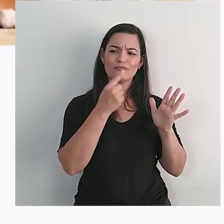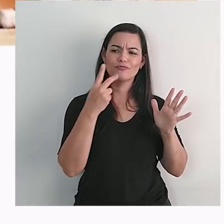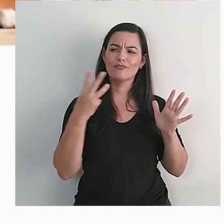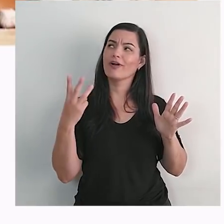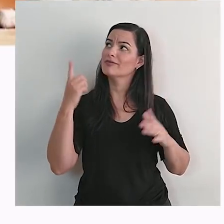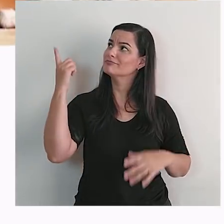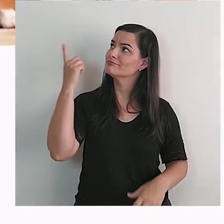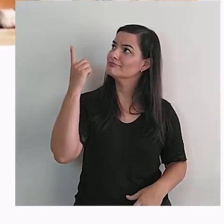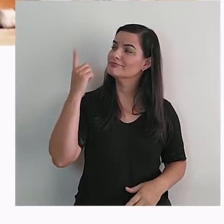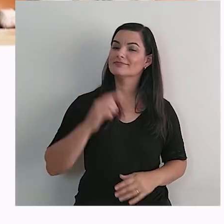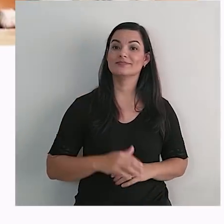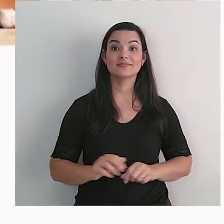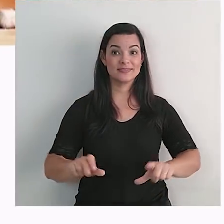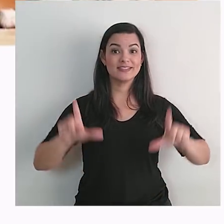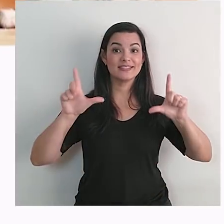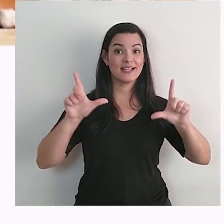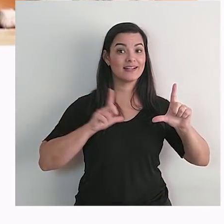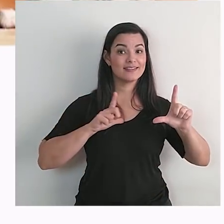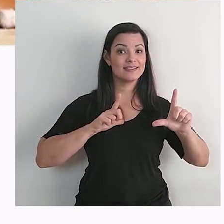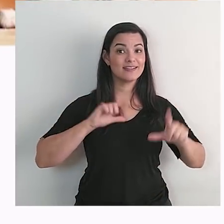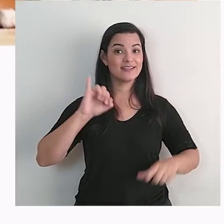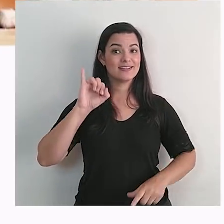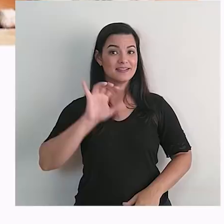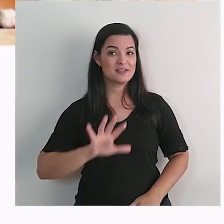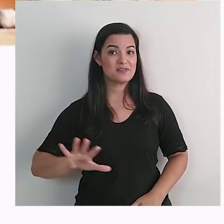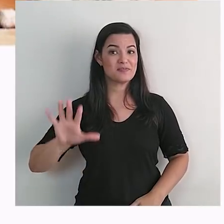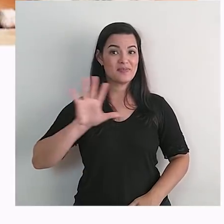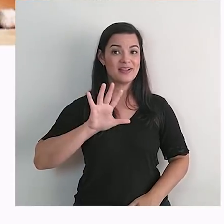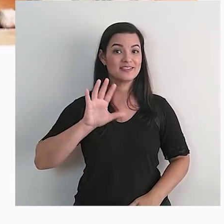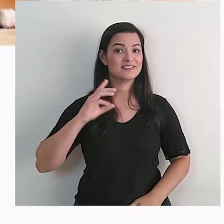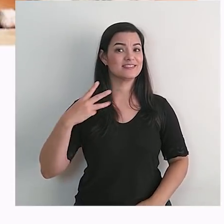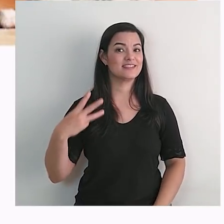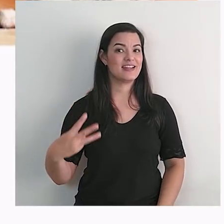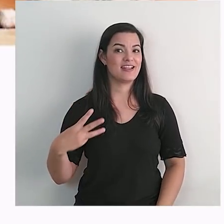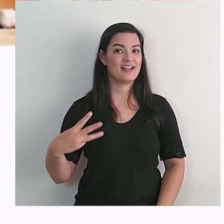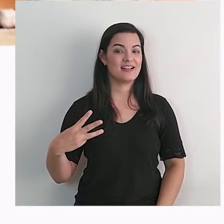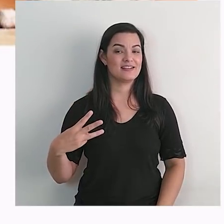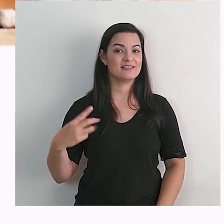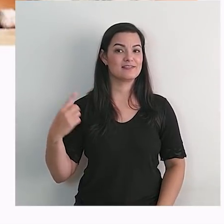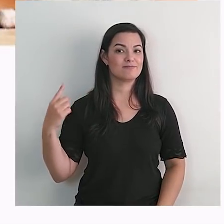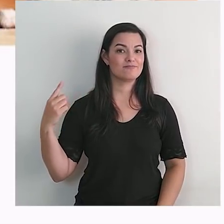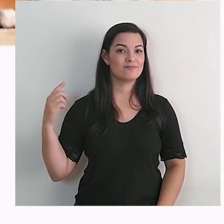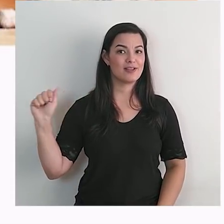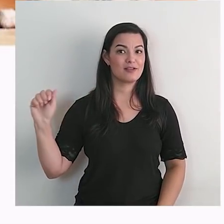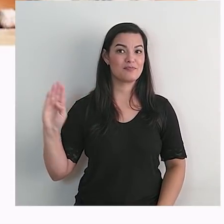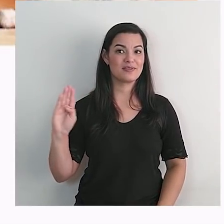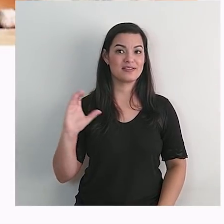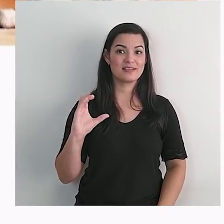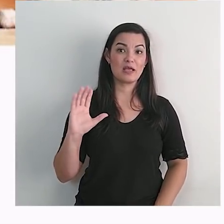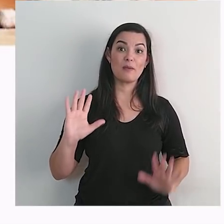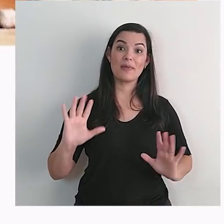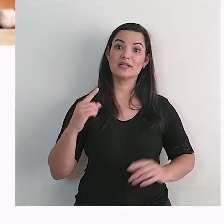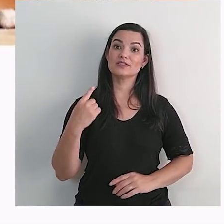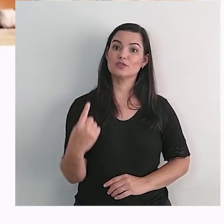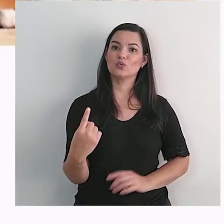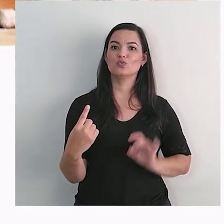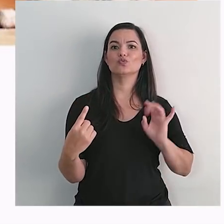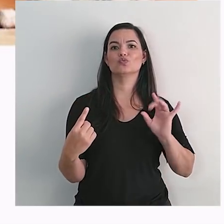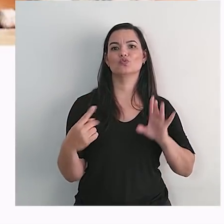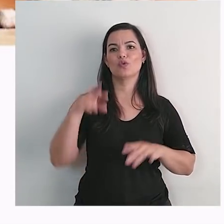de vocês está aparecendo 3 imagens de animais, mas só uma é